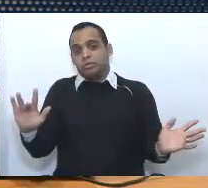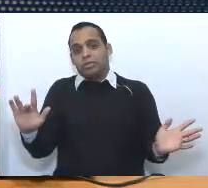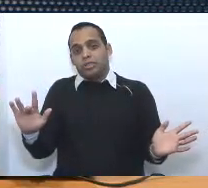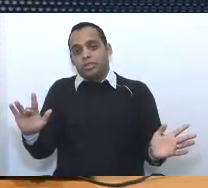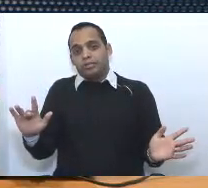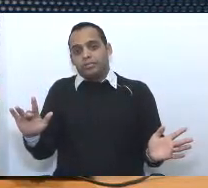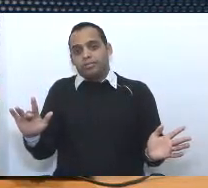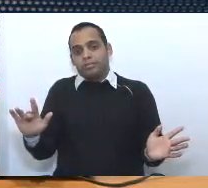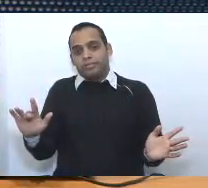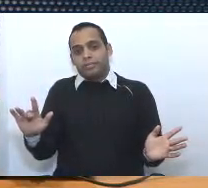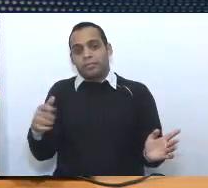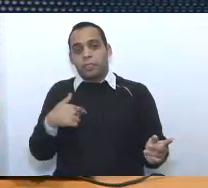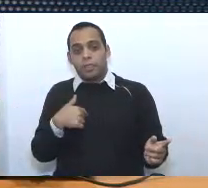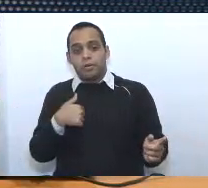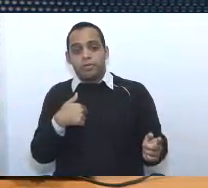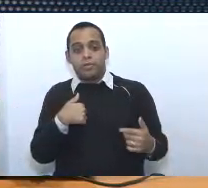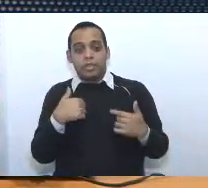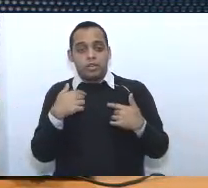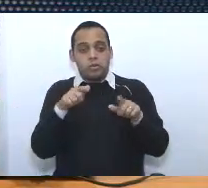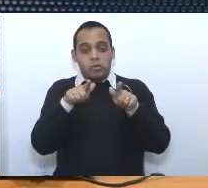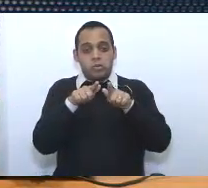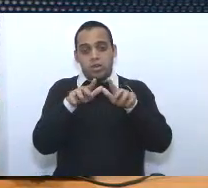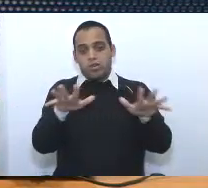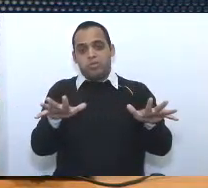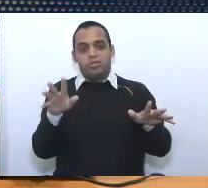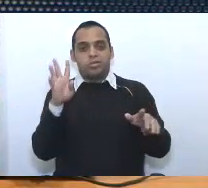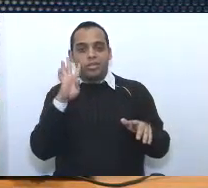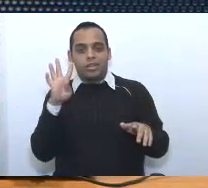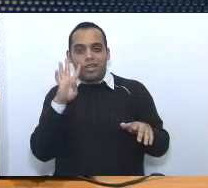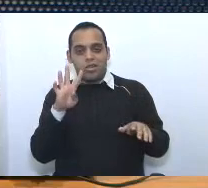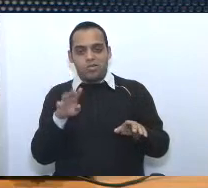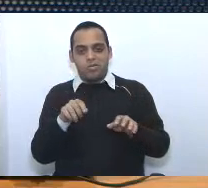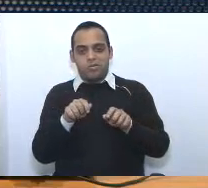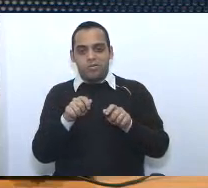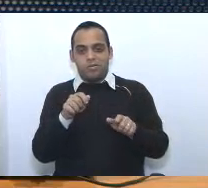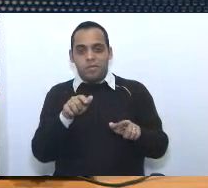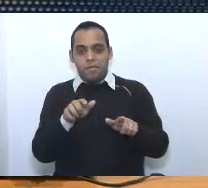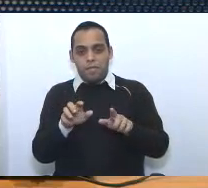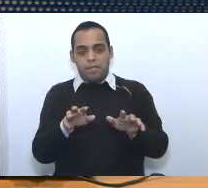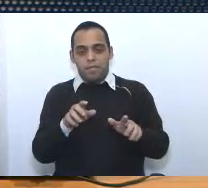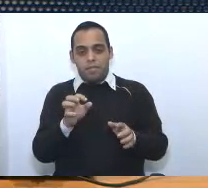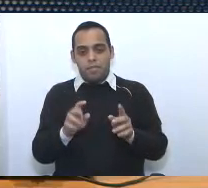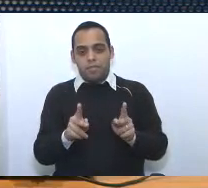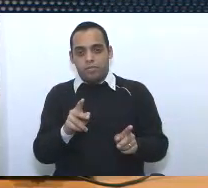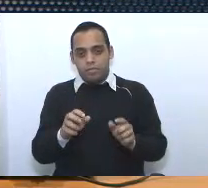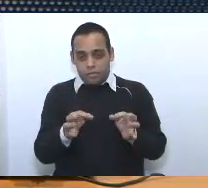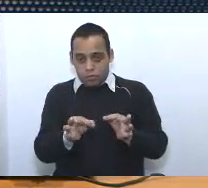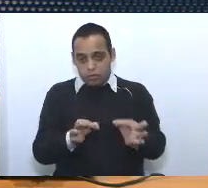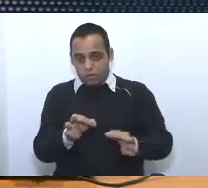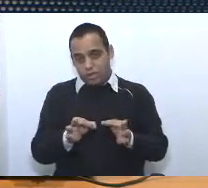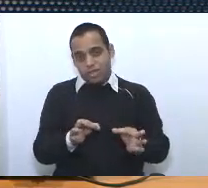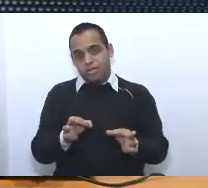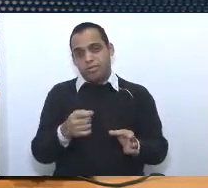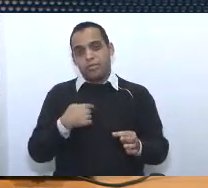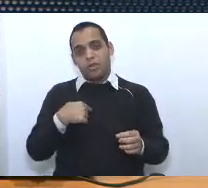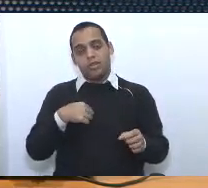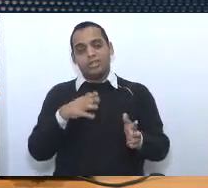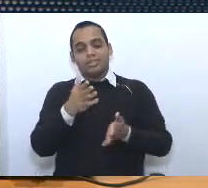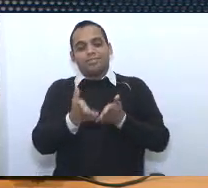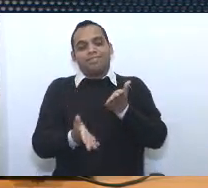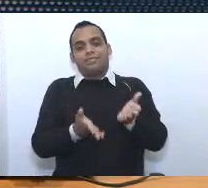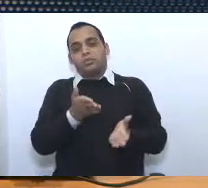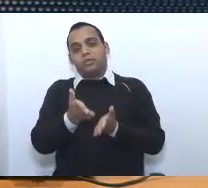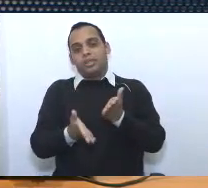relação ao Guarulhos Legal, porque nós temos que tomar cuidado para aquilo que a gente vai fazer, para que